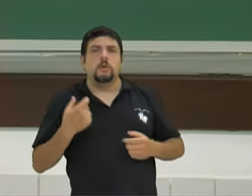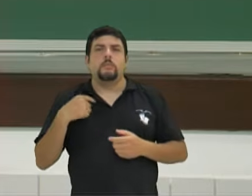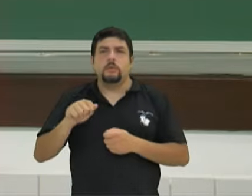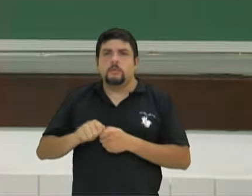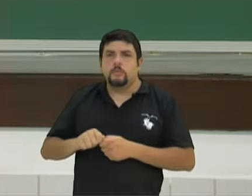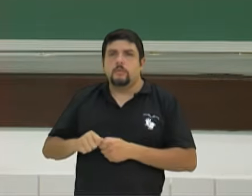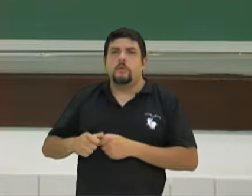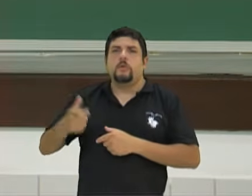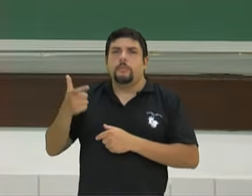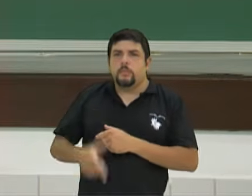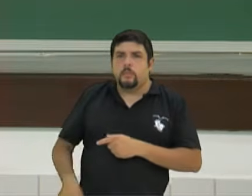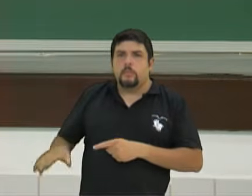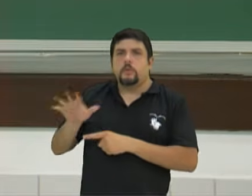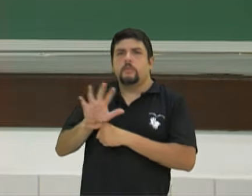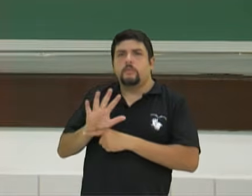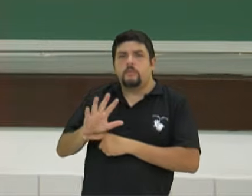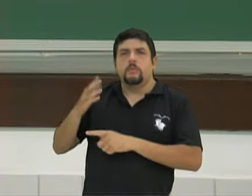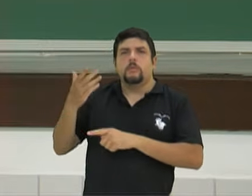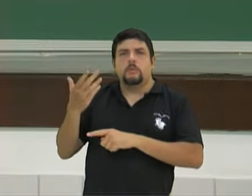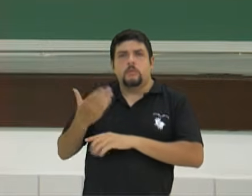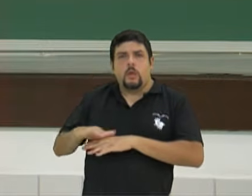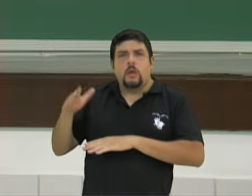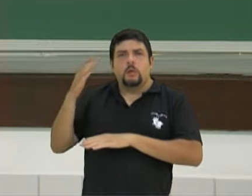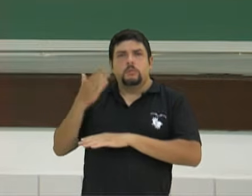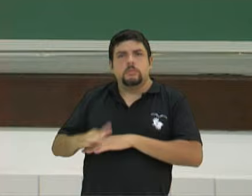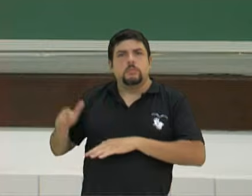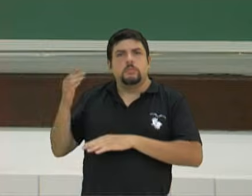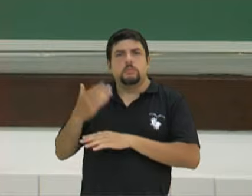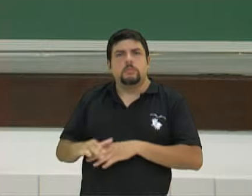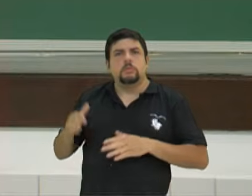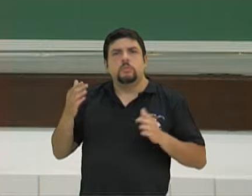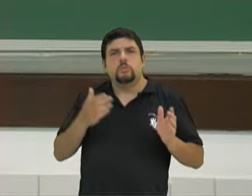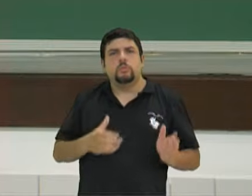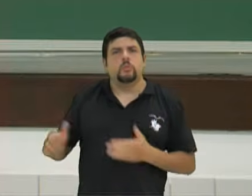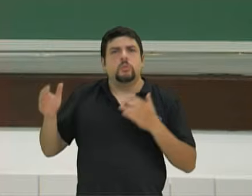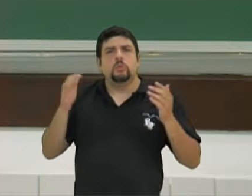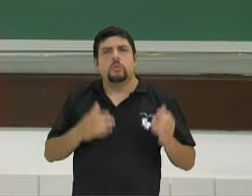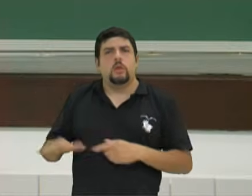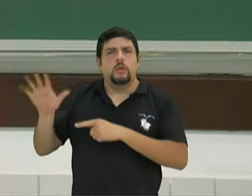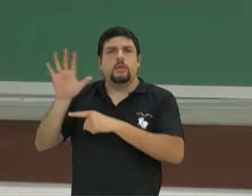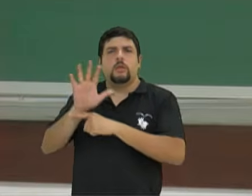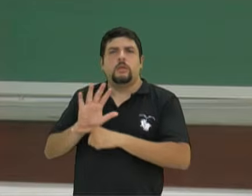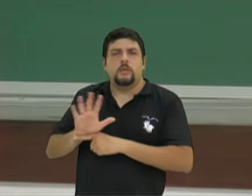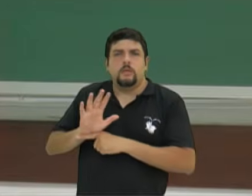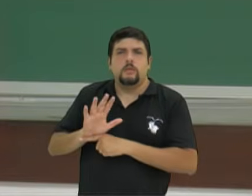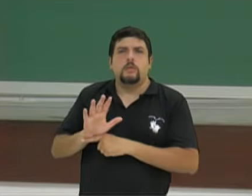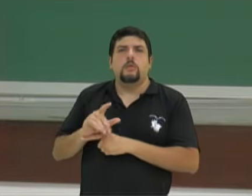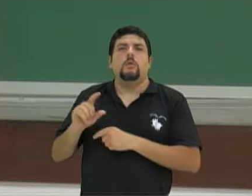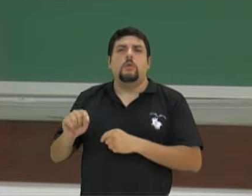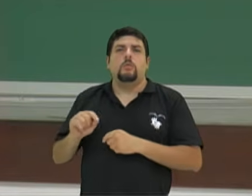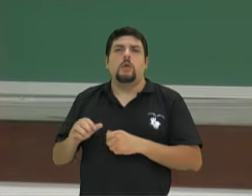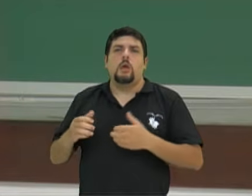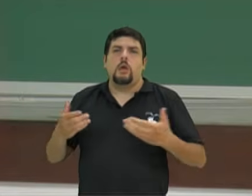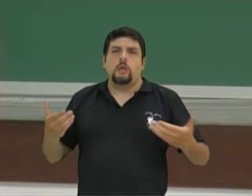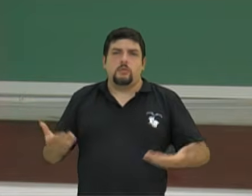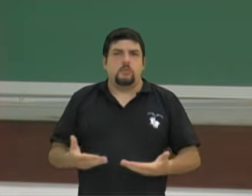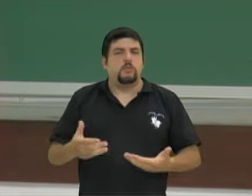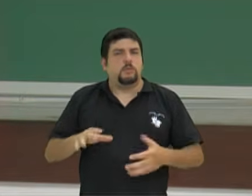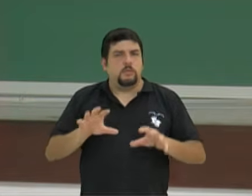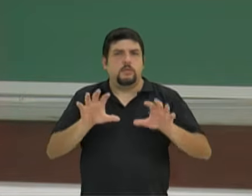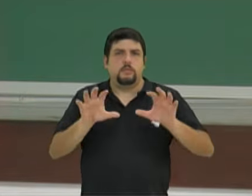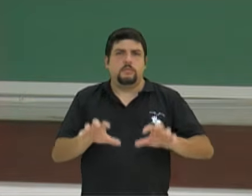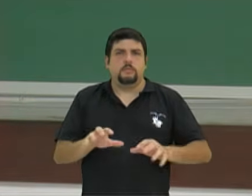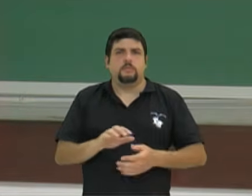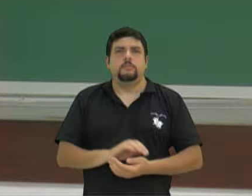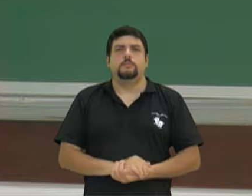foi se tornando uma máquina de indústria, né, gente? Uma baita indústria, que é o tamanho da indústria do cinema que a gente tem hoje,